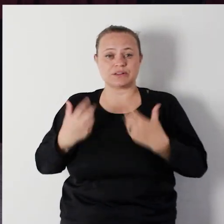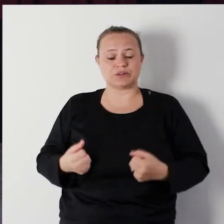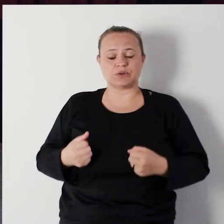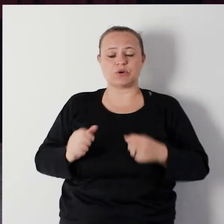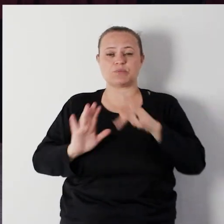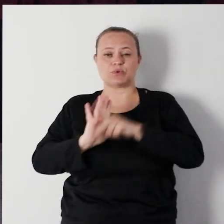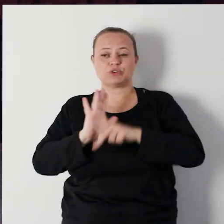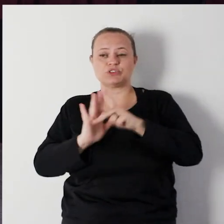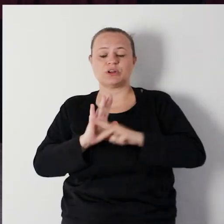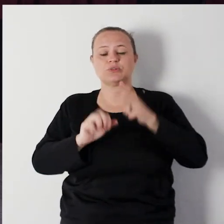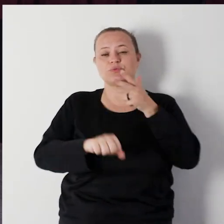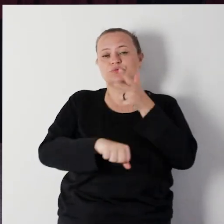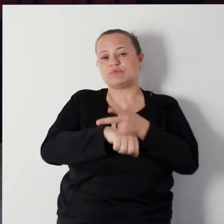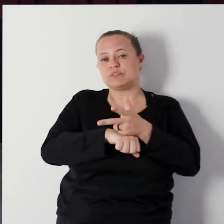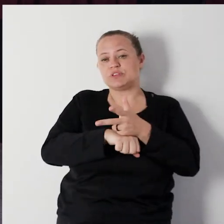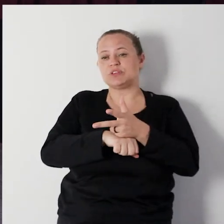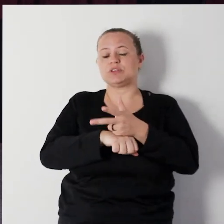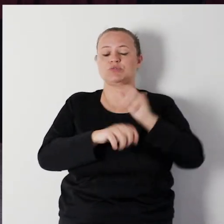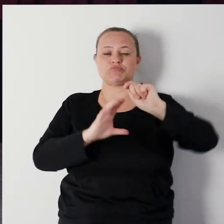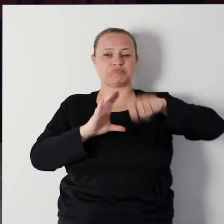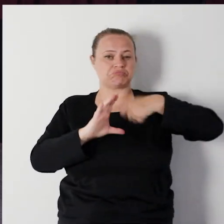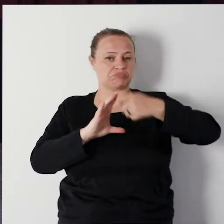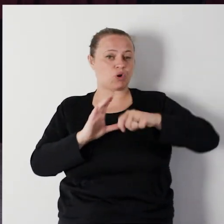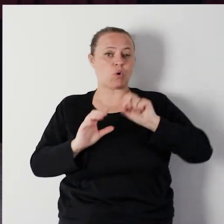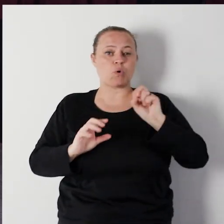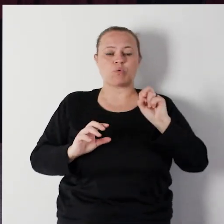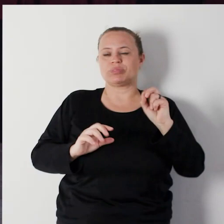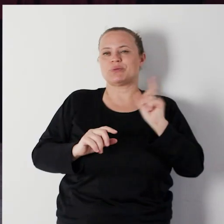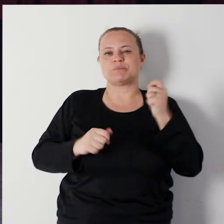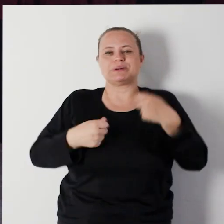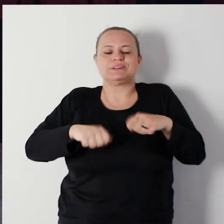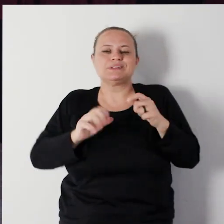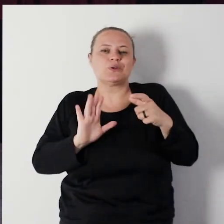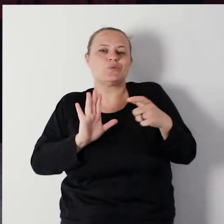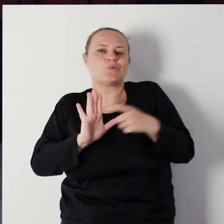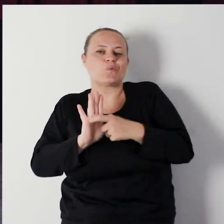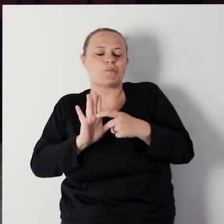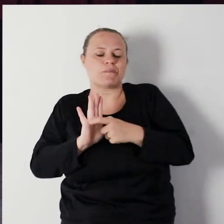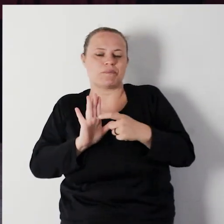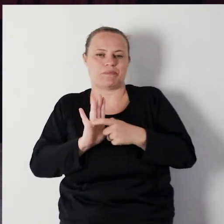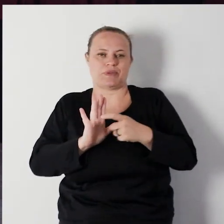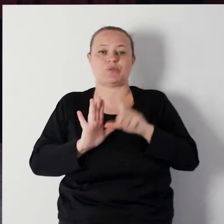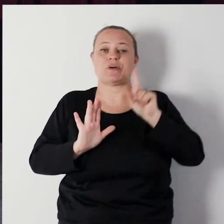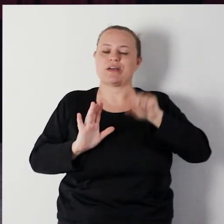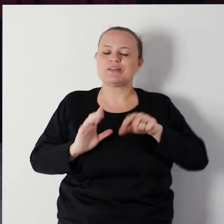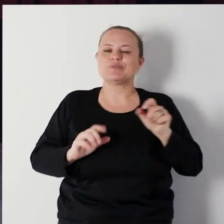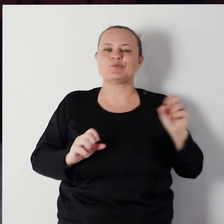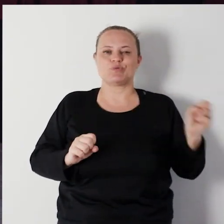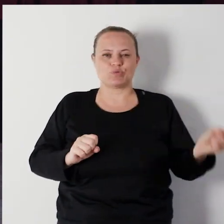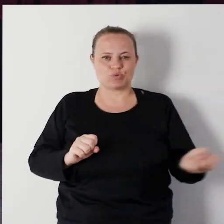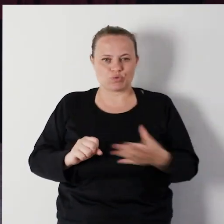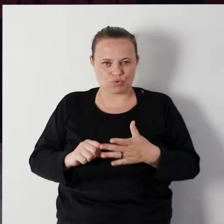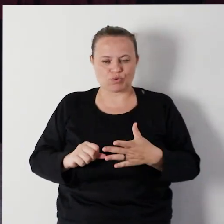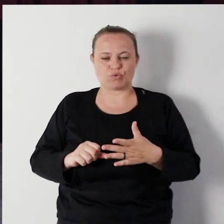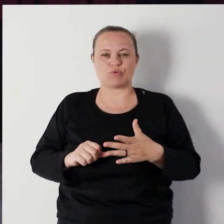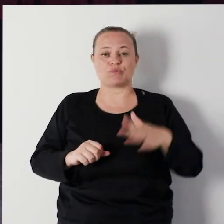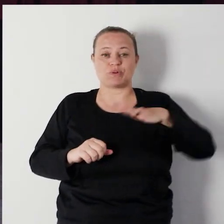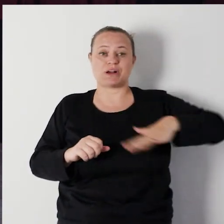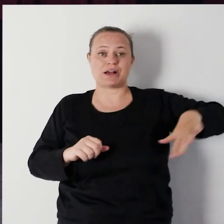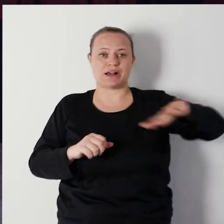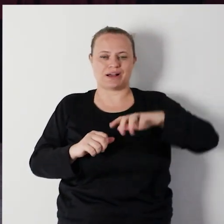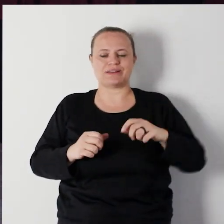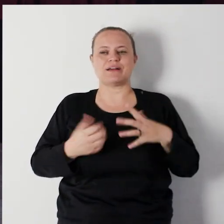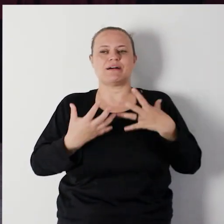indígena, aceitar proposta de projeto por meio de vídeo, por meio de gravação e não documentos escritos. Isso já é